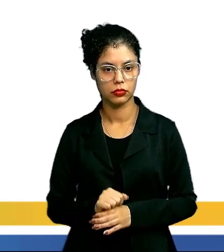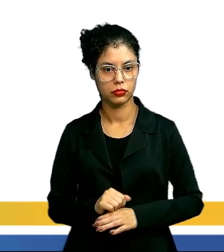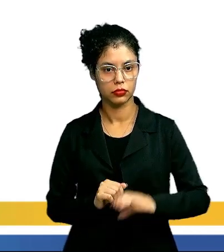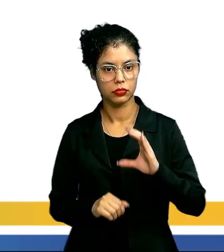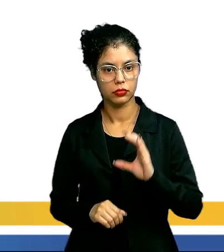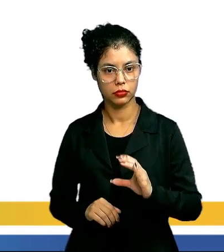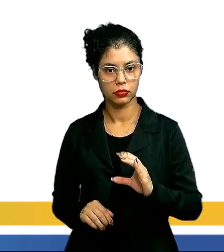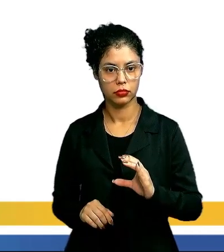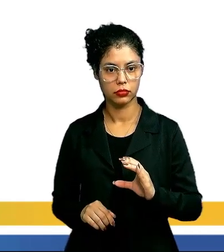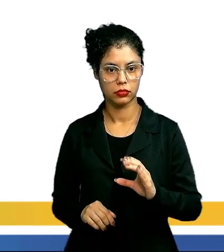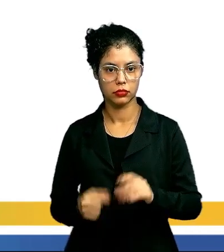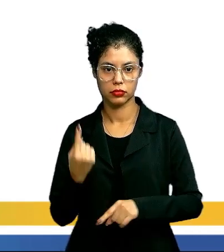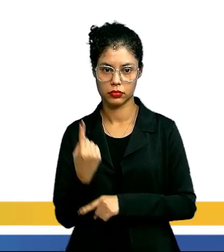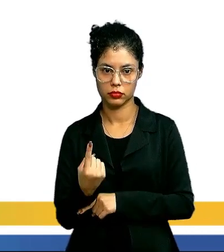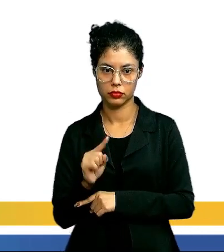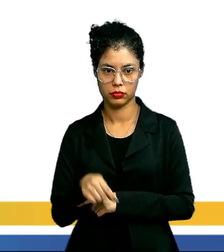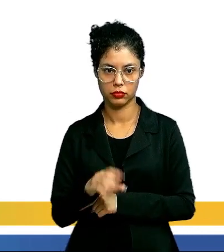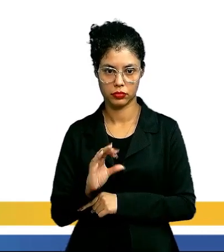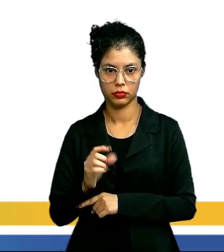= capital X